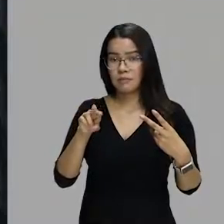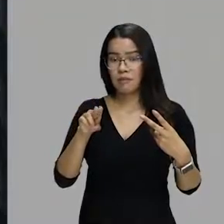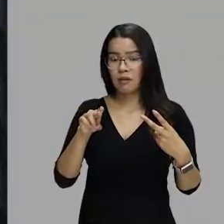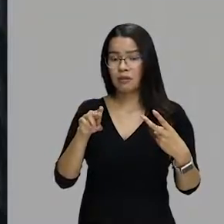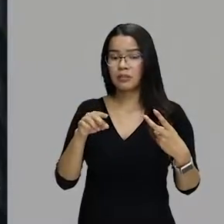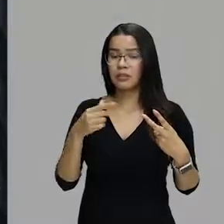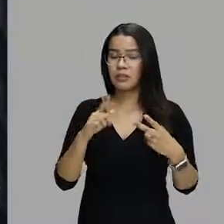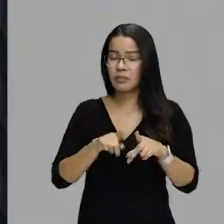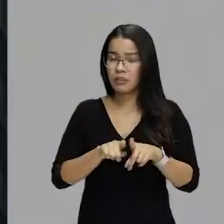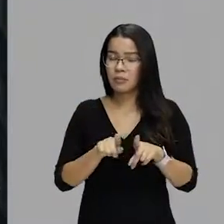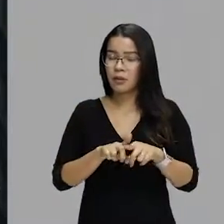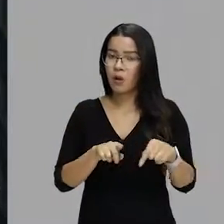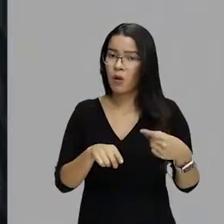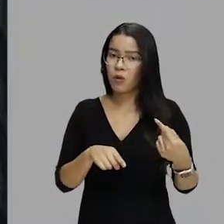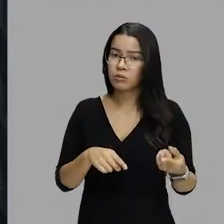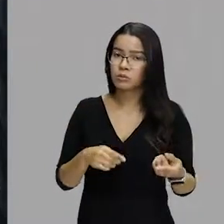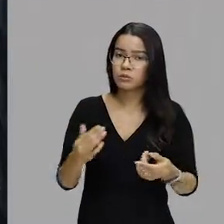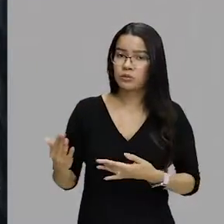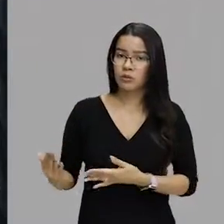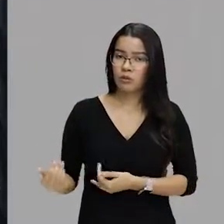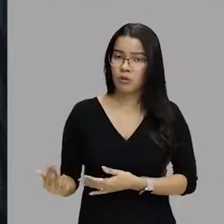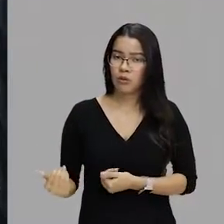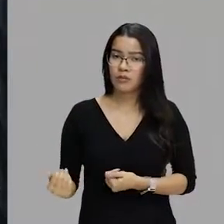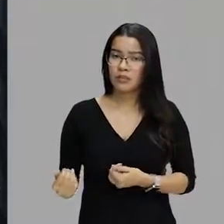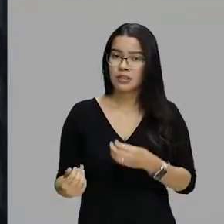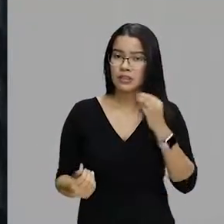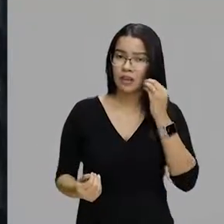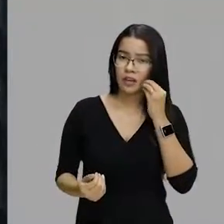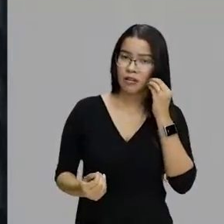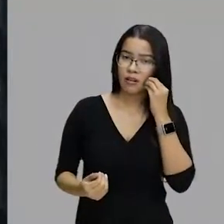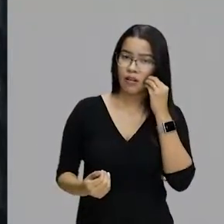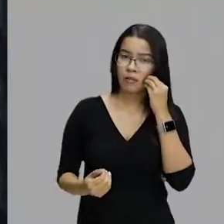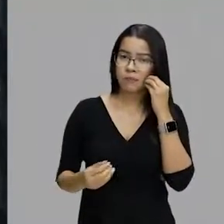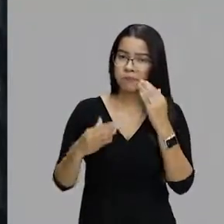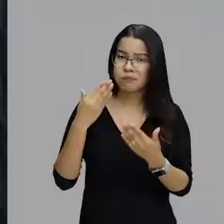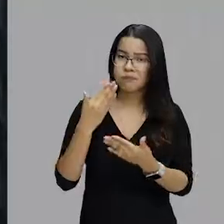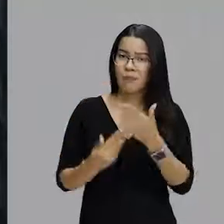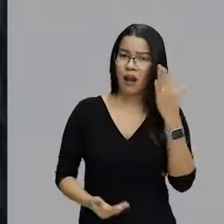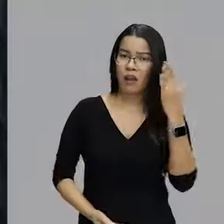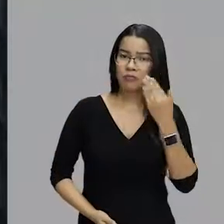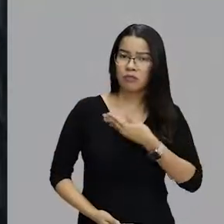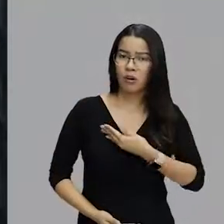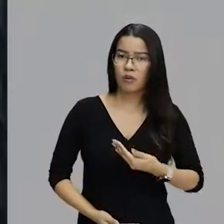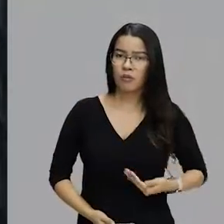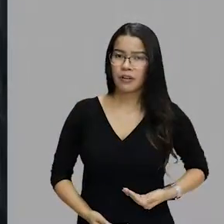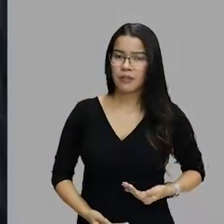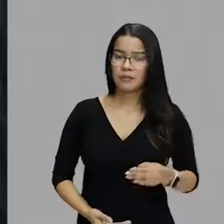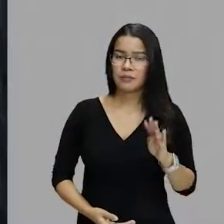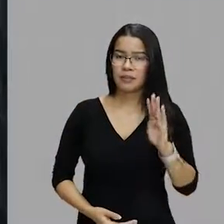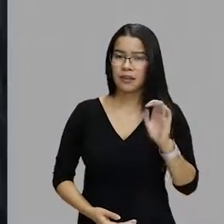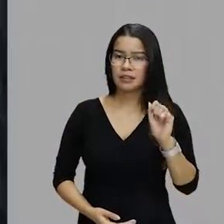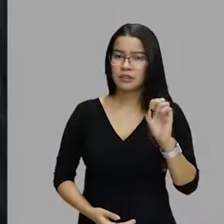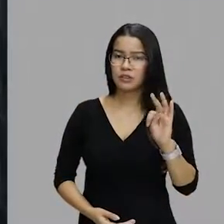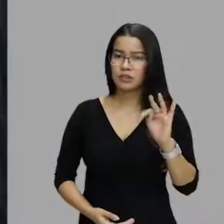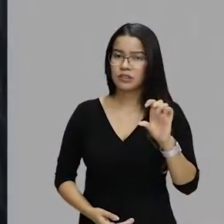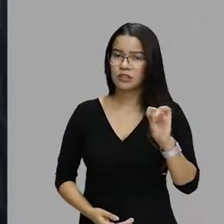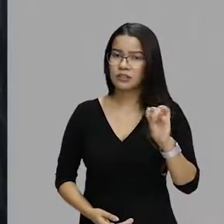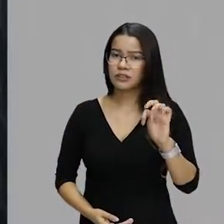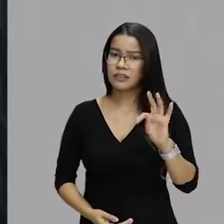eles tentaram em 54 derrubar o governo do Batista. Não deu certo. Acabaram sendo